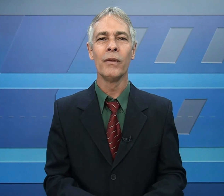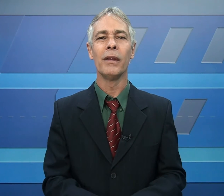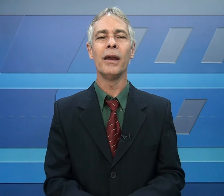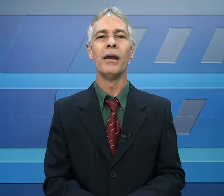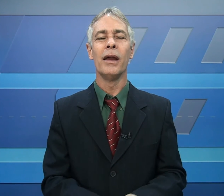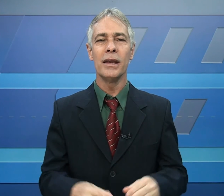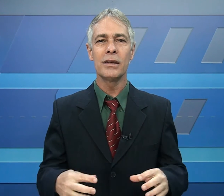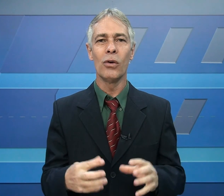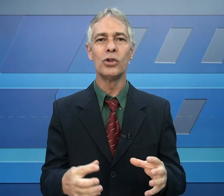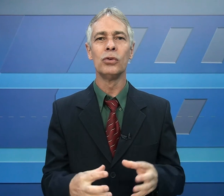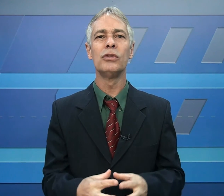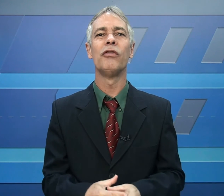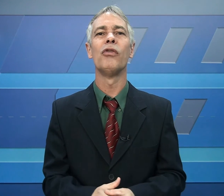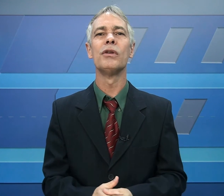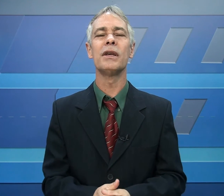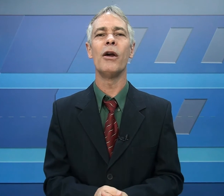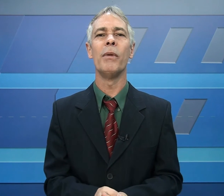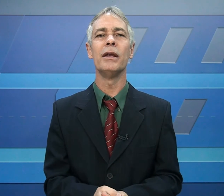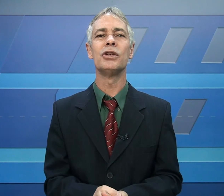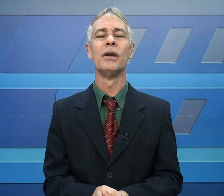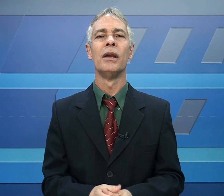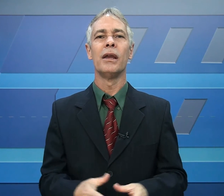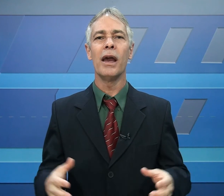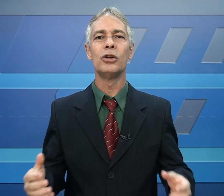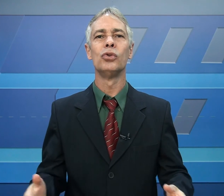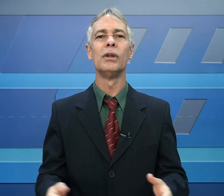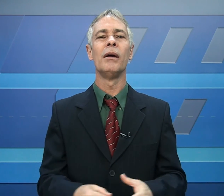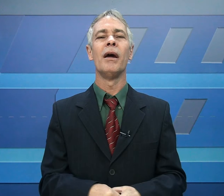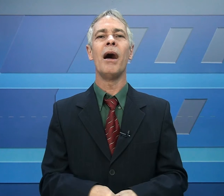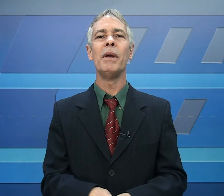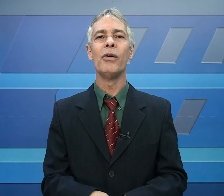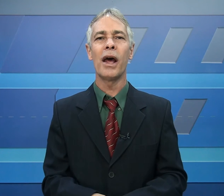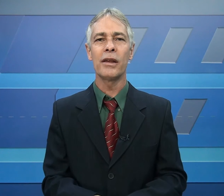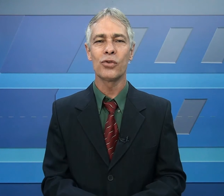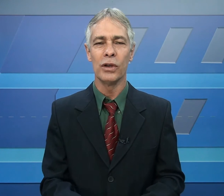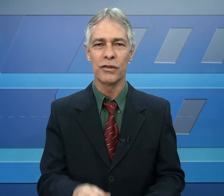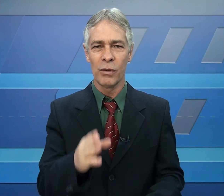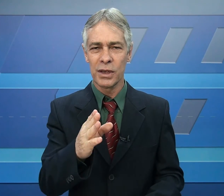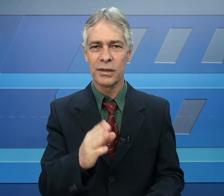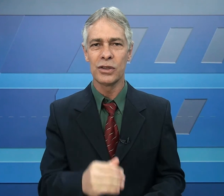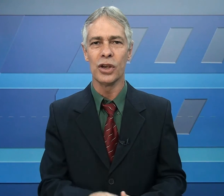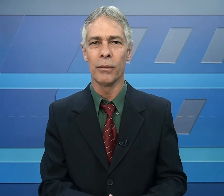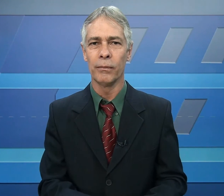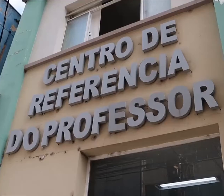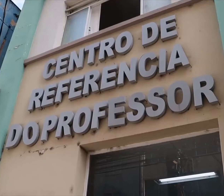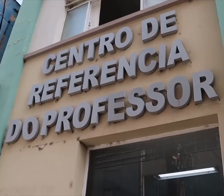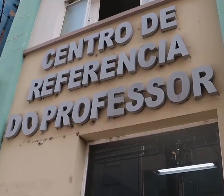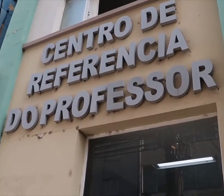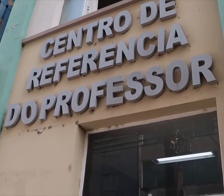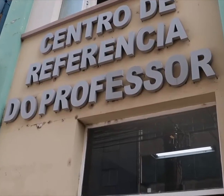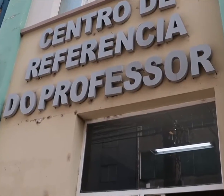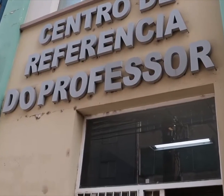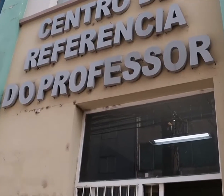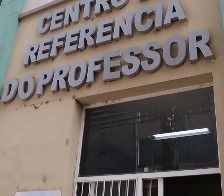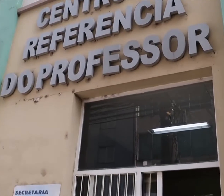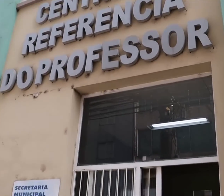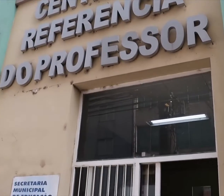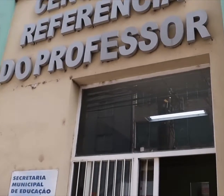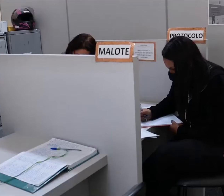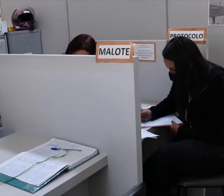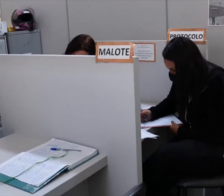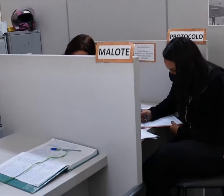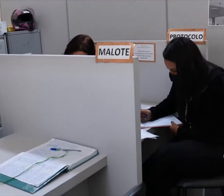aprovaram, né, esse conjunto de força realmente que ajuda a melhorar as coisas. Vamos assistir. Com a publicação da